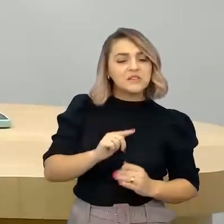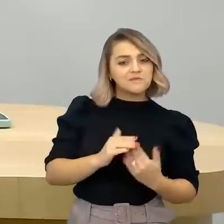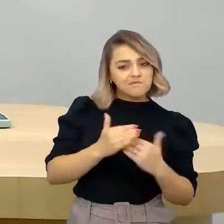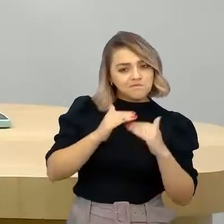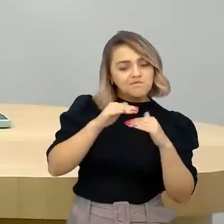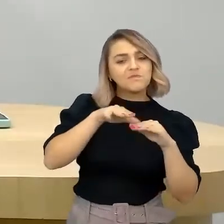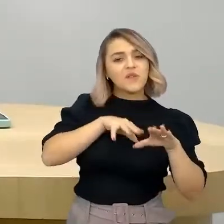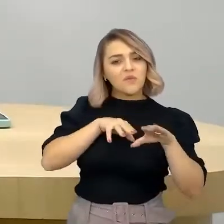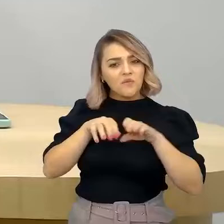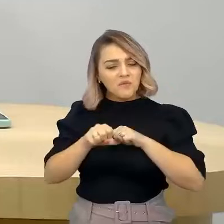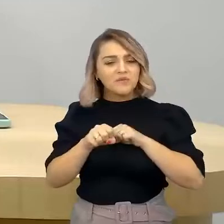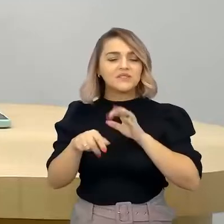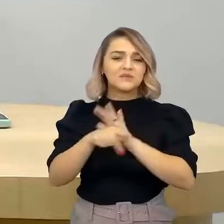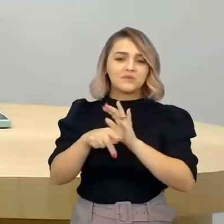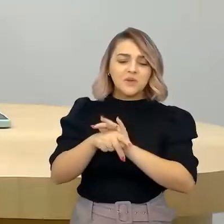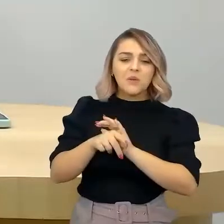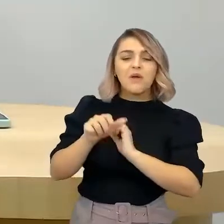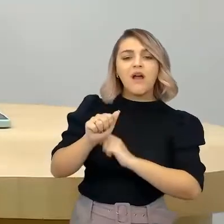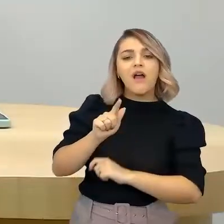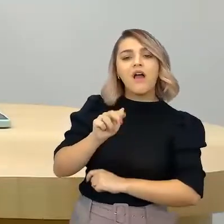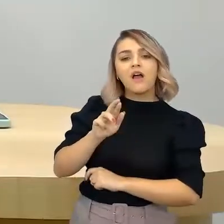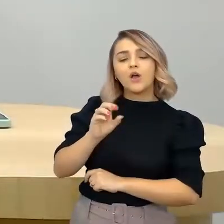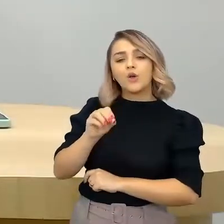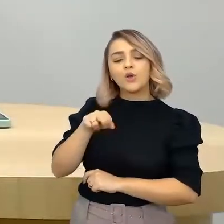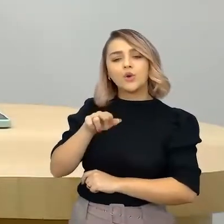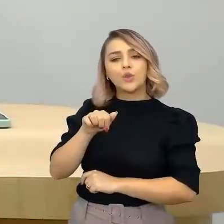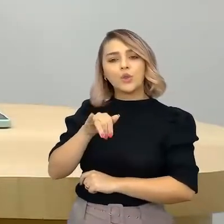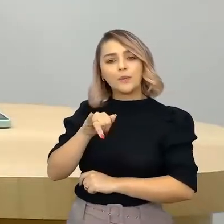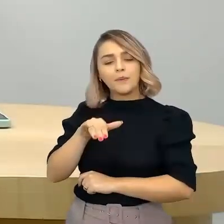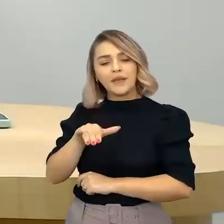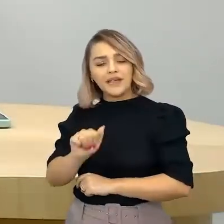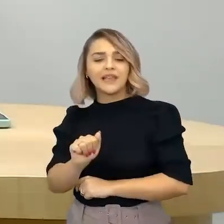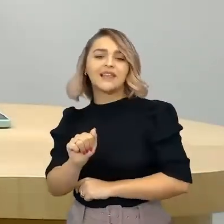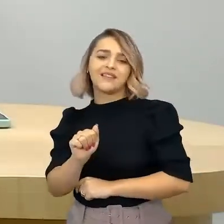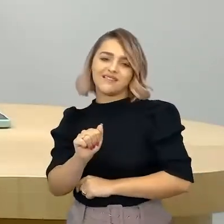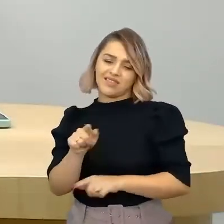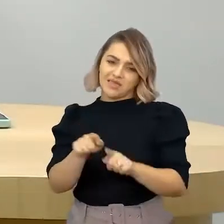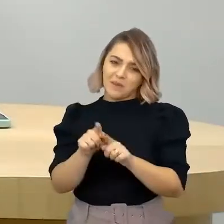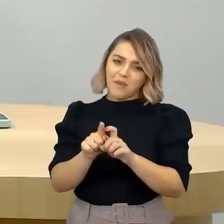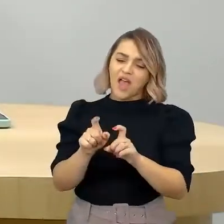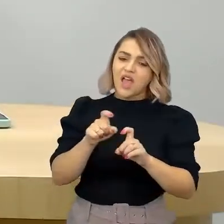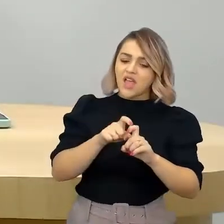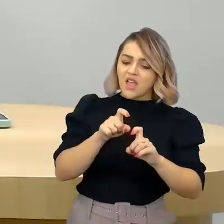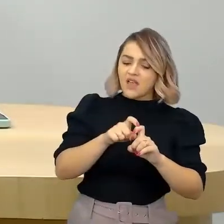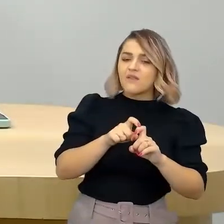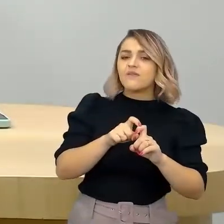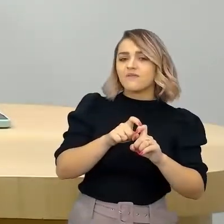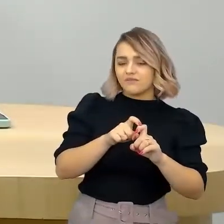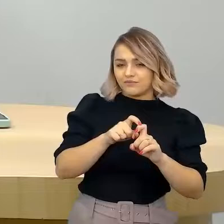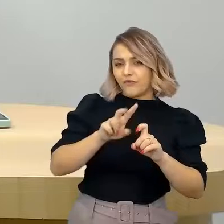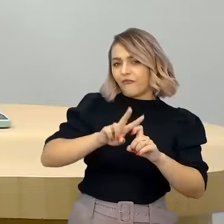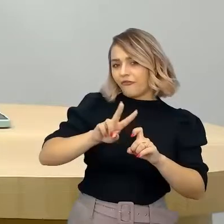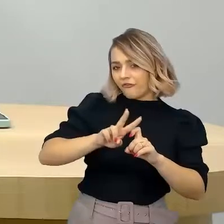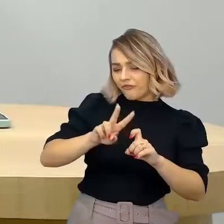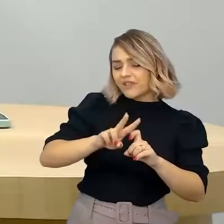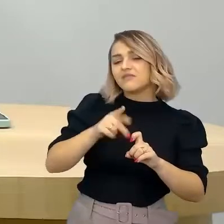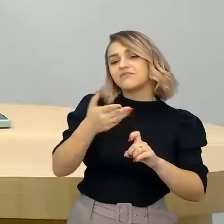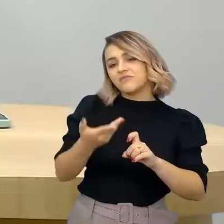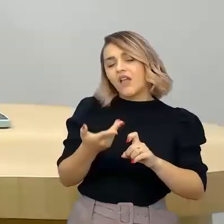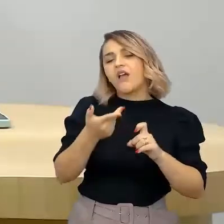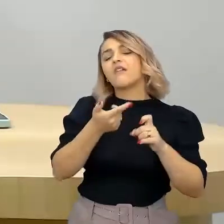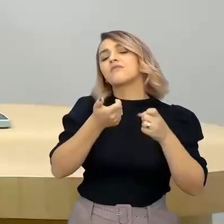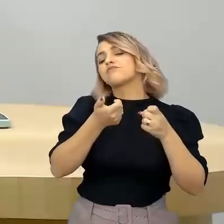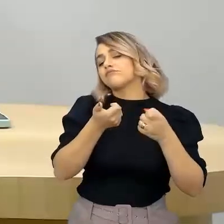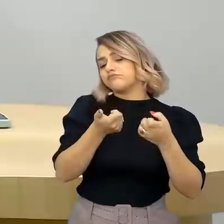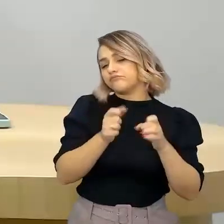de agronomia, né, até na questão aí da veterinária, né, do aspecto vegetativo para o solo, né, para os animais,